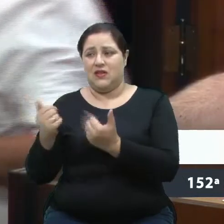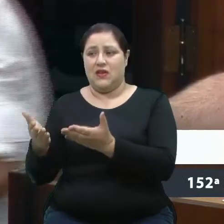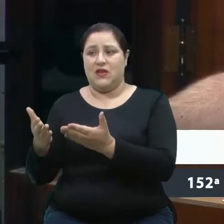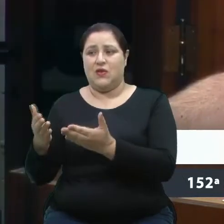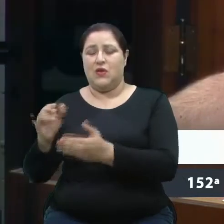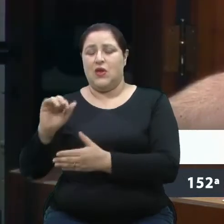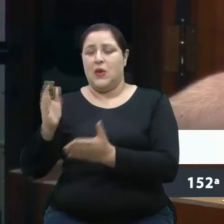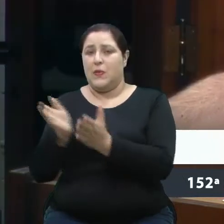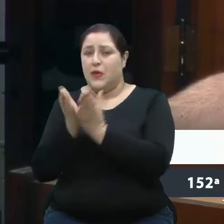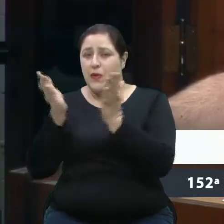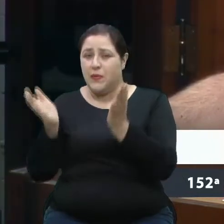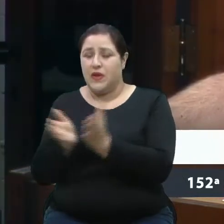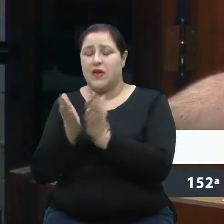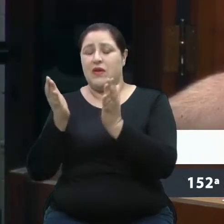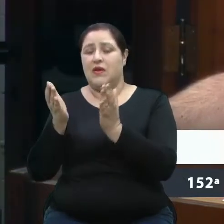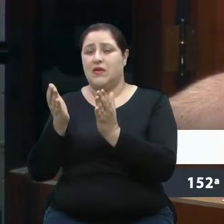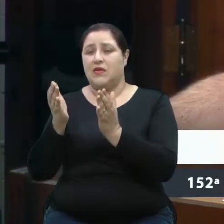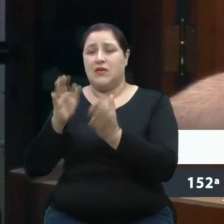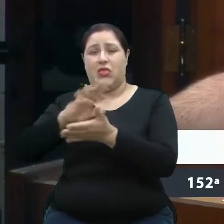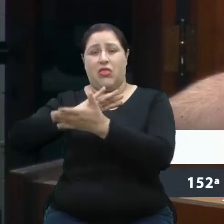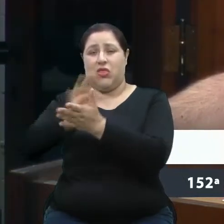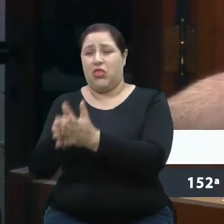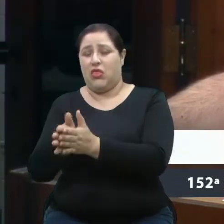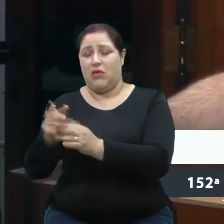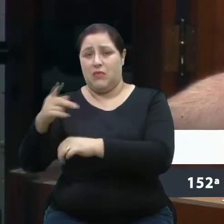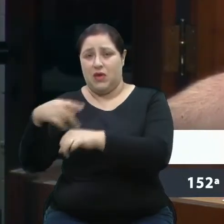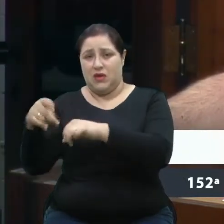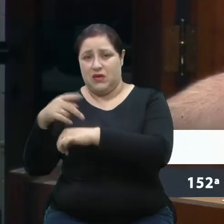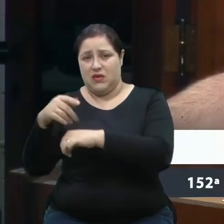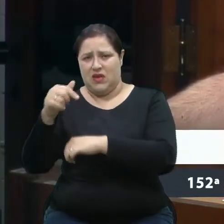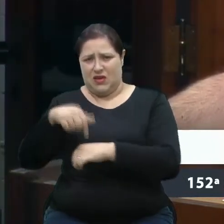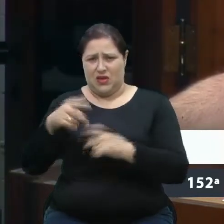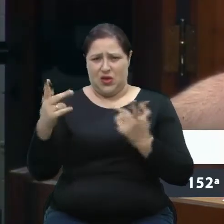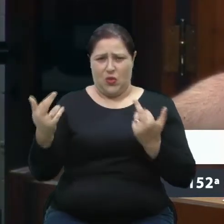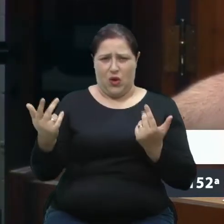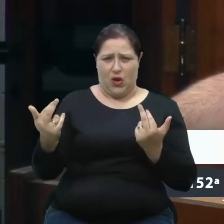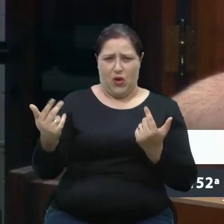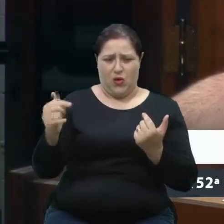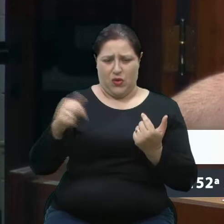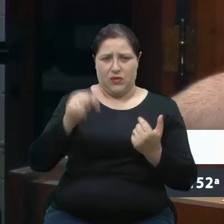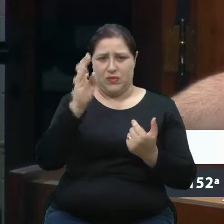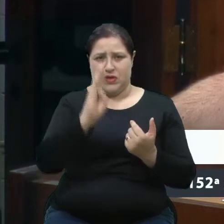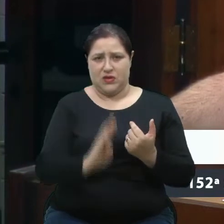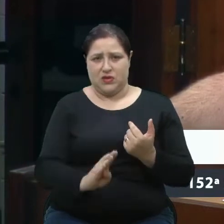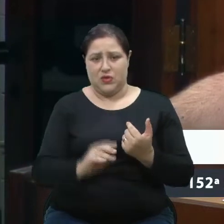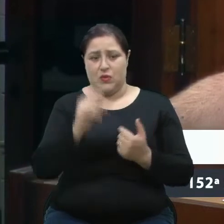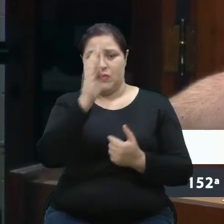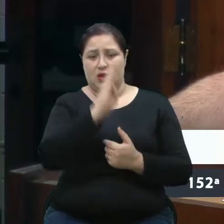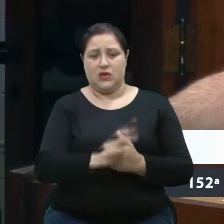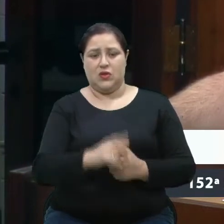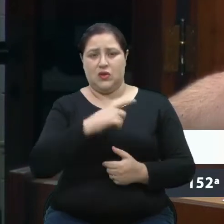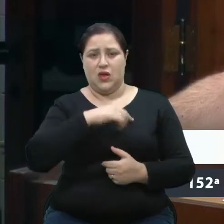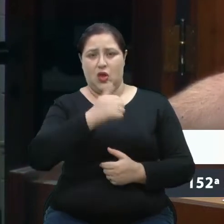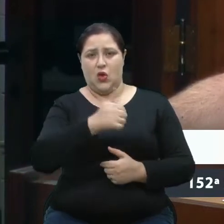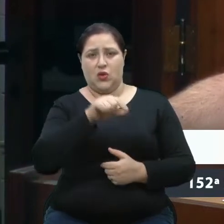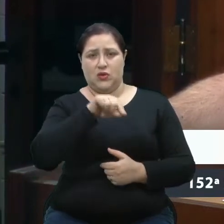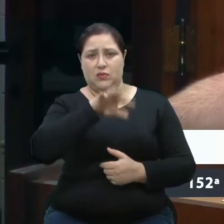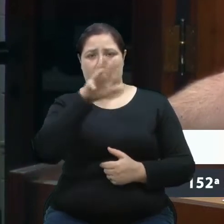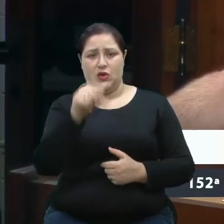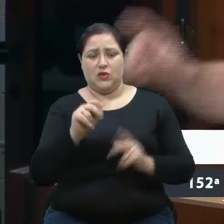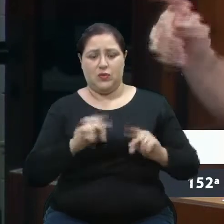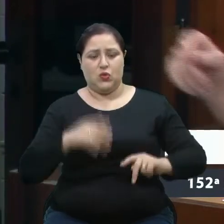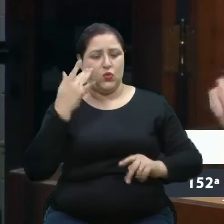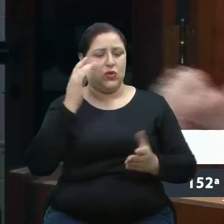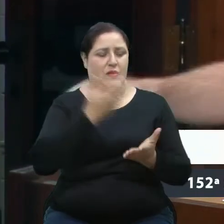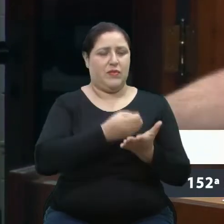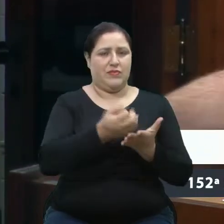seu país. É isso que queremos para o nosso país, novamente? O Brasil conta hoje com cerca de 11 milhões de analfabetos e